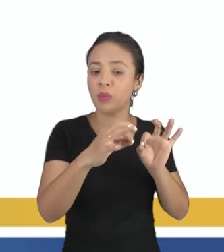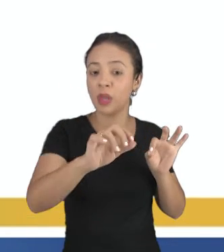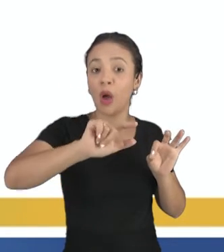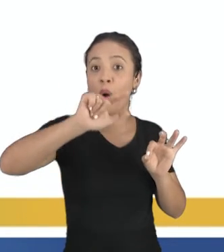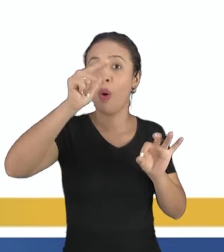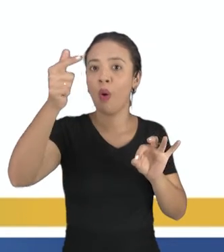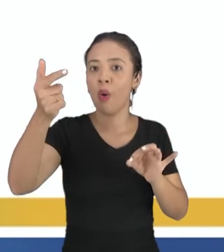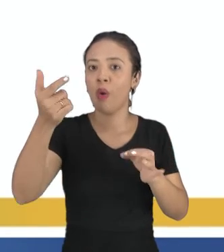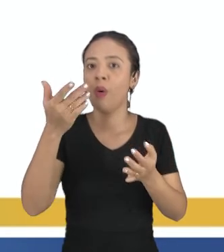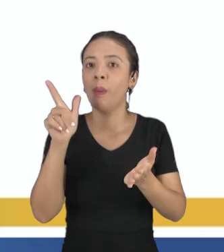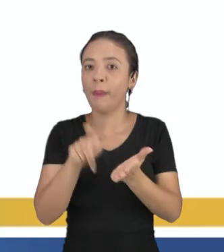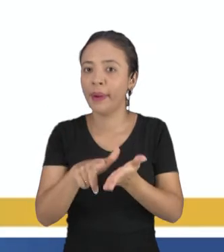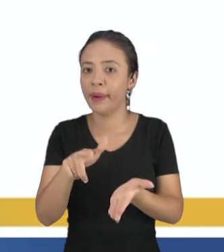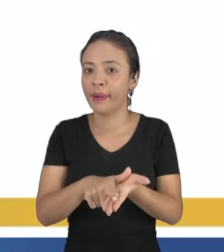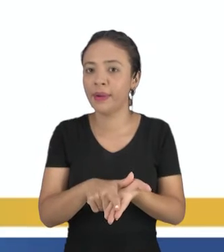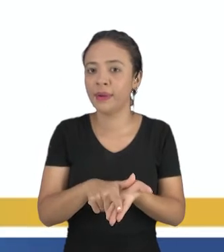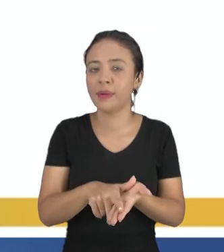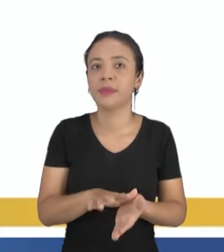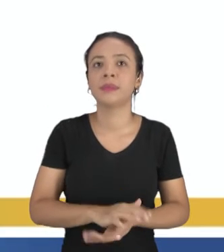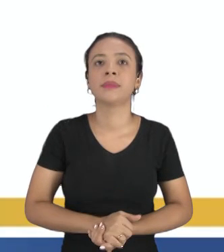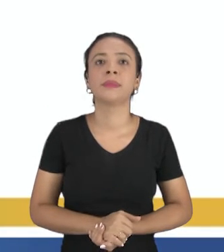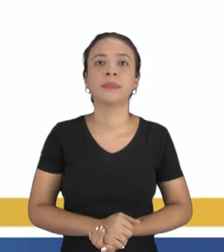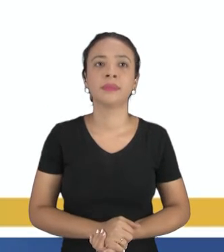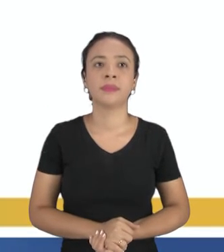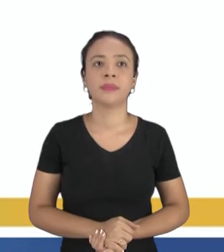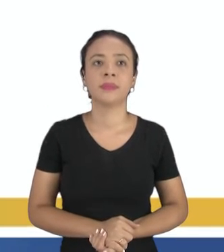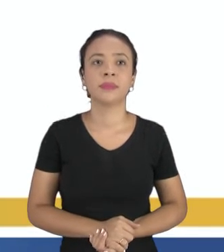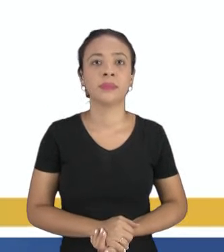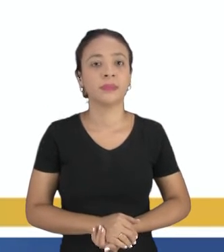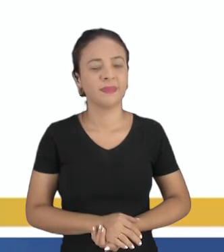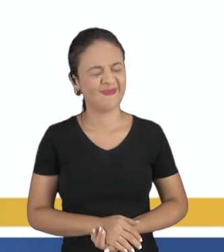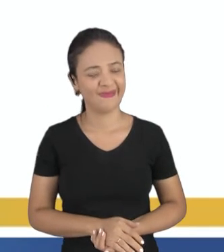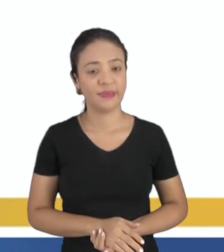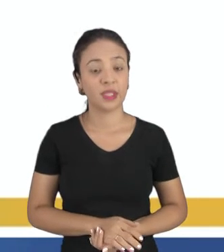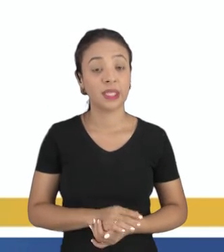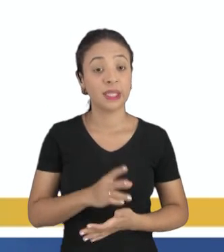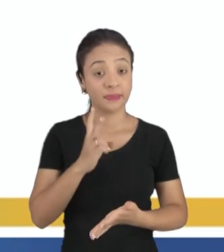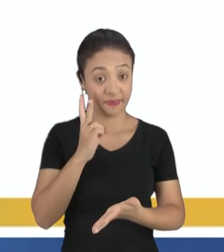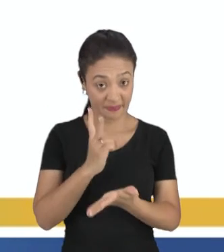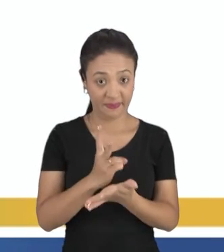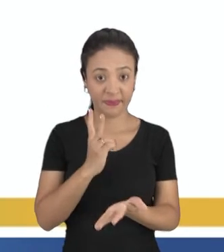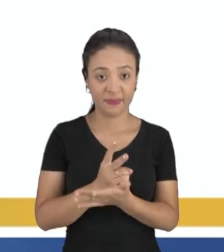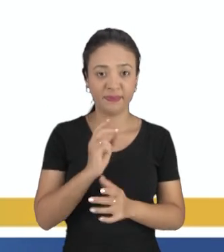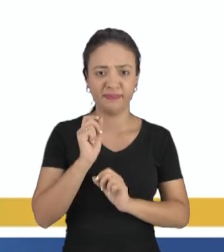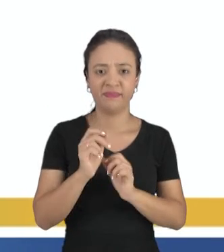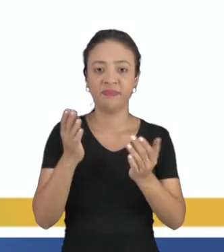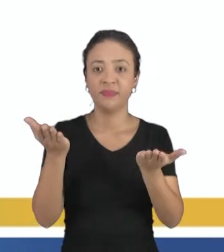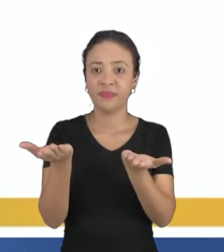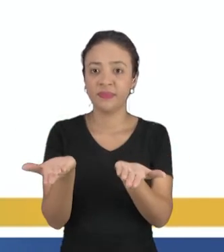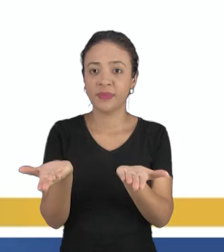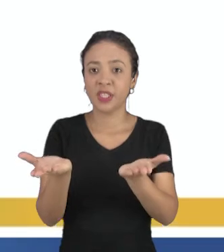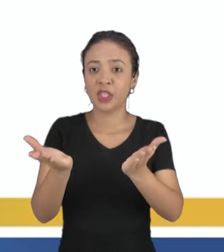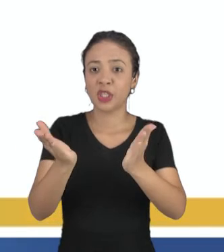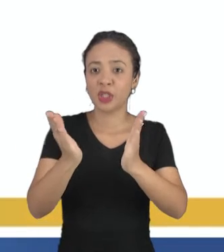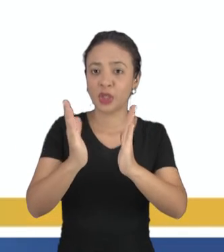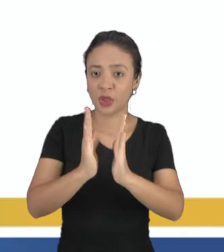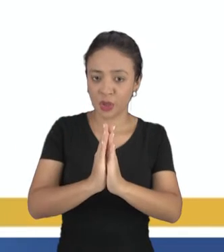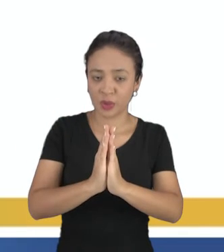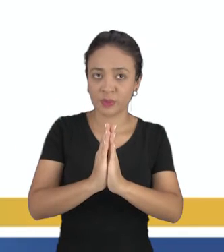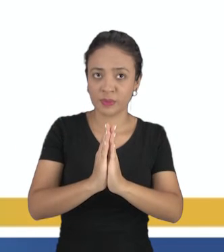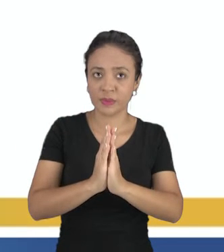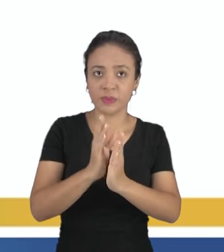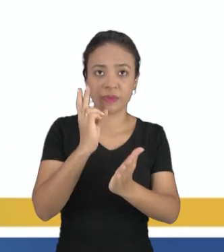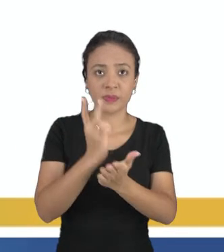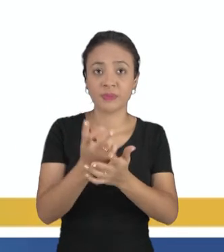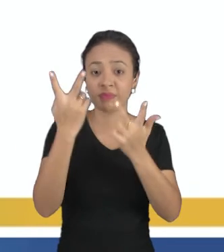folha. Uma observação, toda vez que dobrar é a mesma